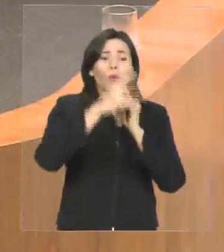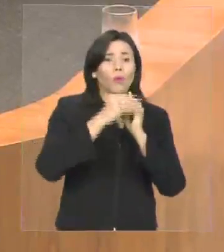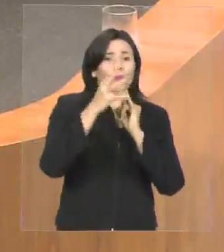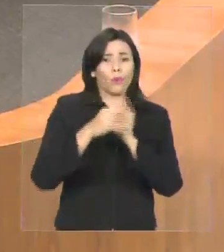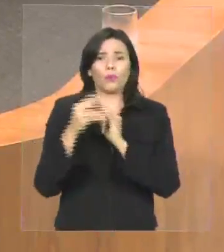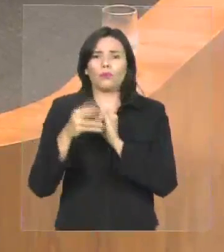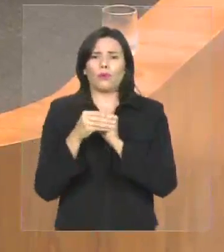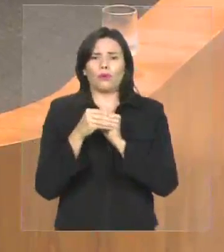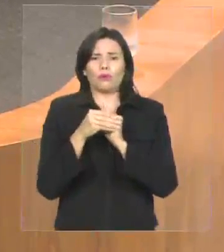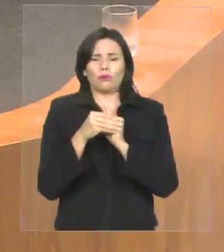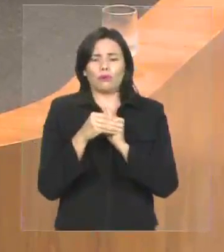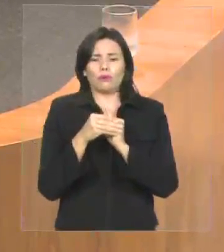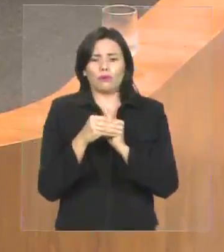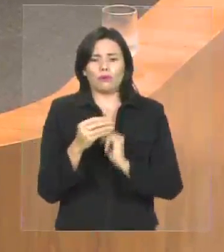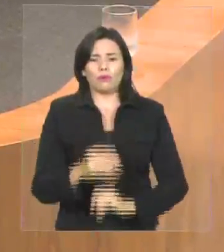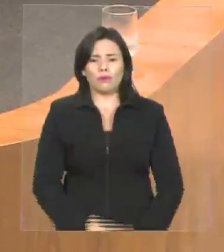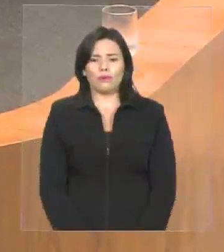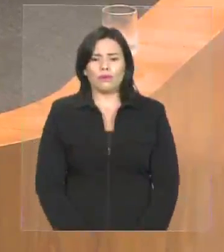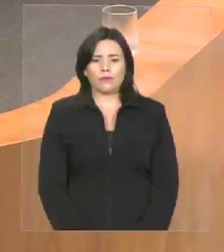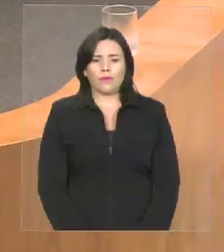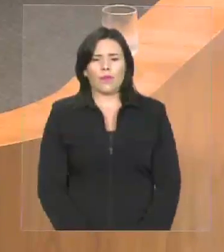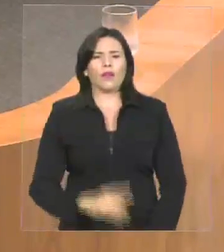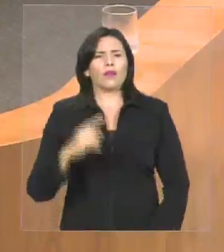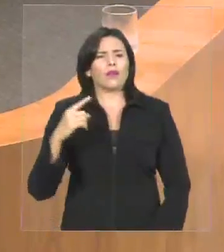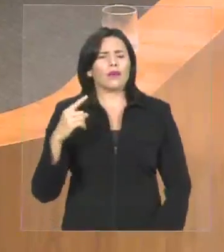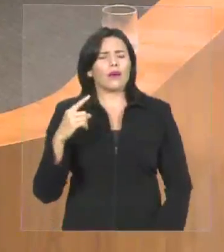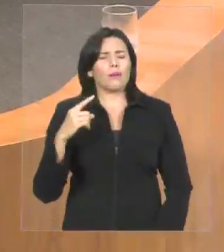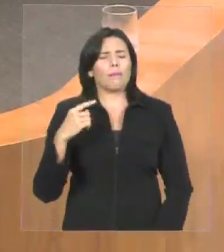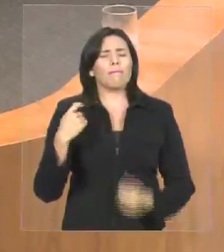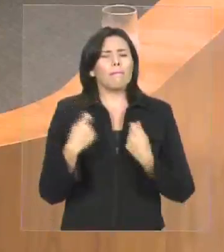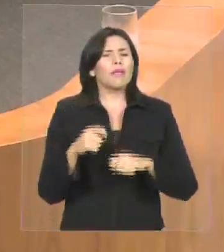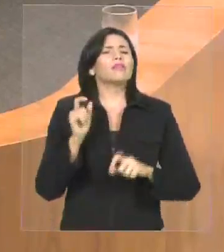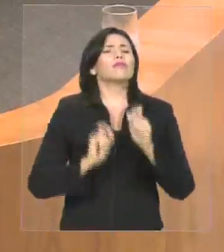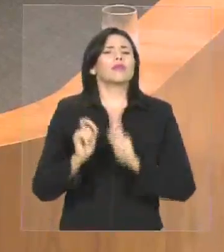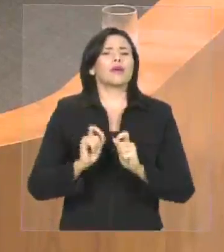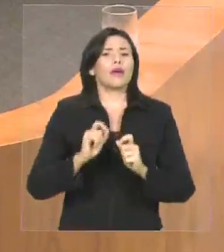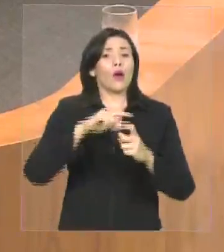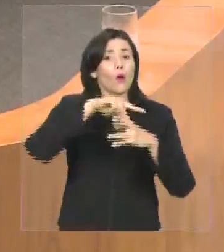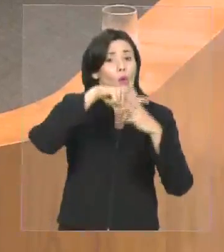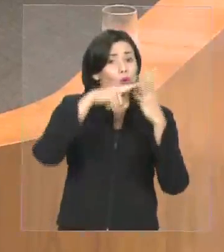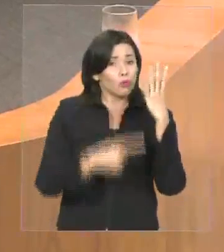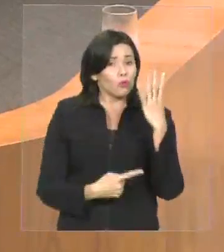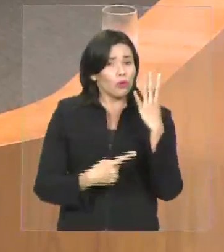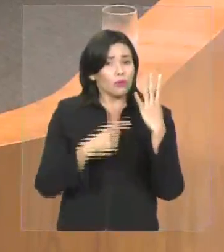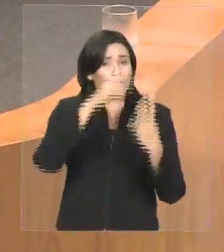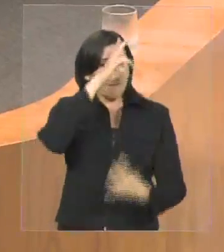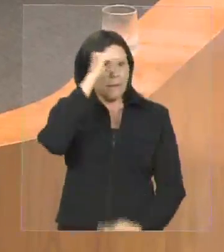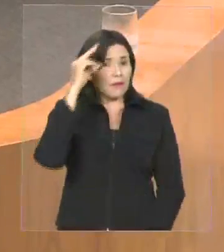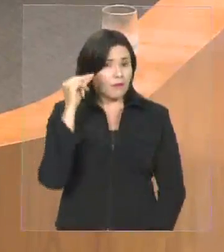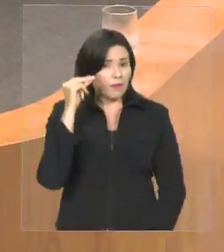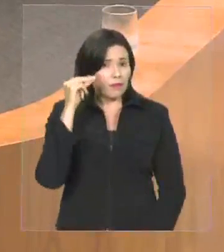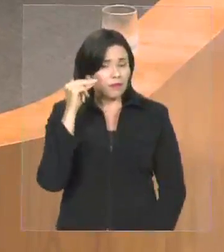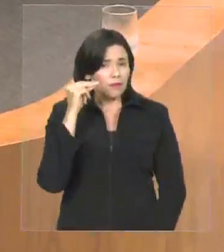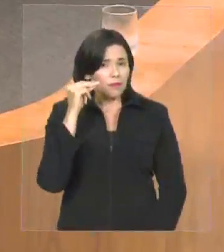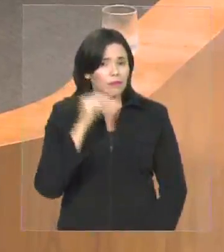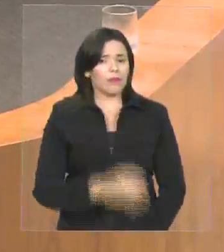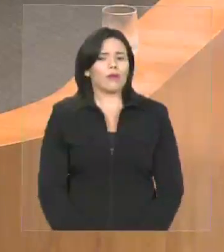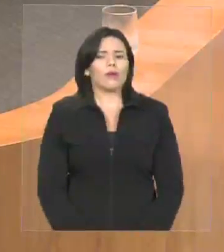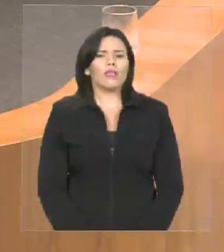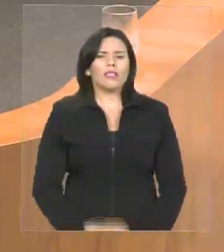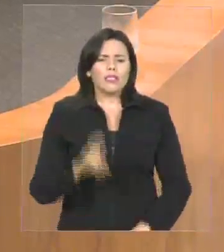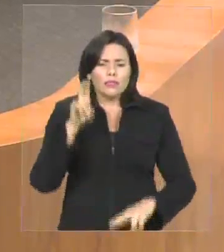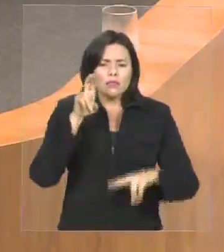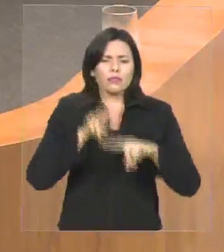coletiva. É sentar à mesa, os 4 prefeitos, entrar no entendimento, mobilizar a população, mostrar